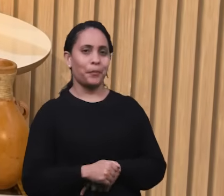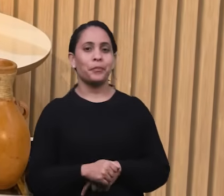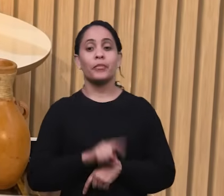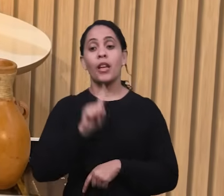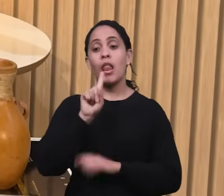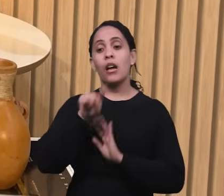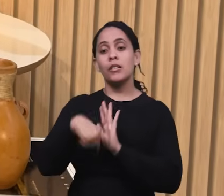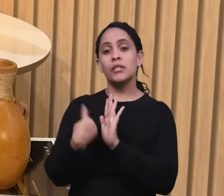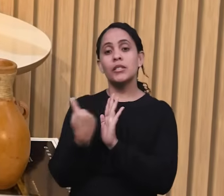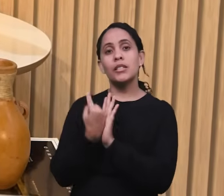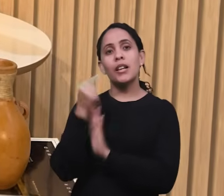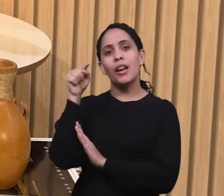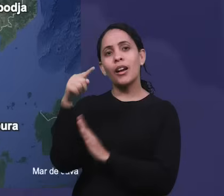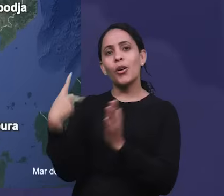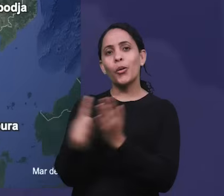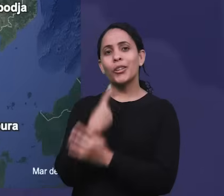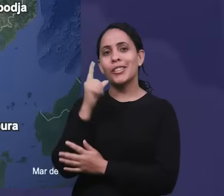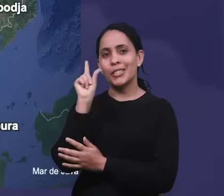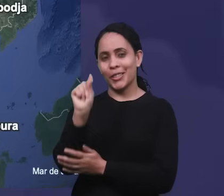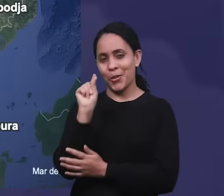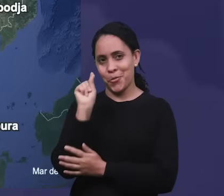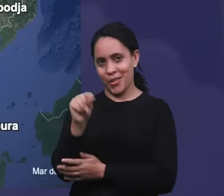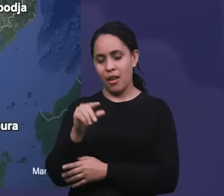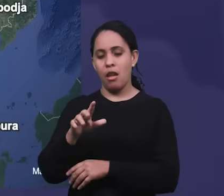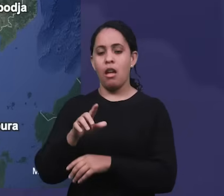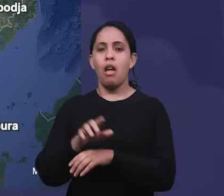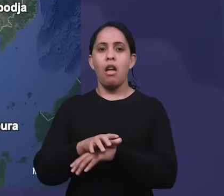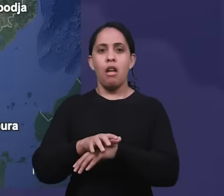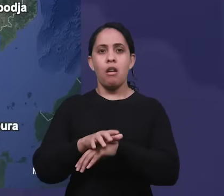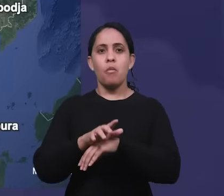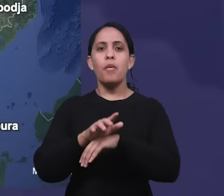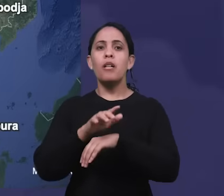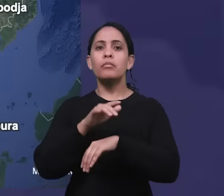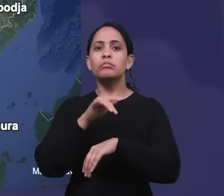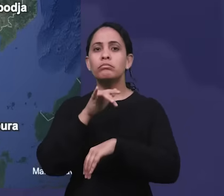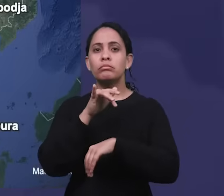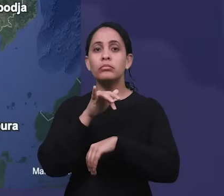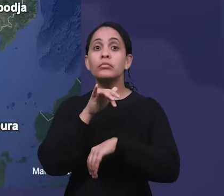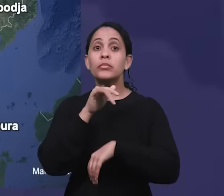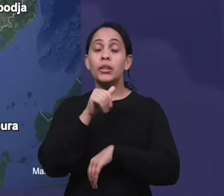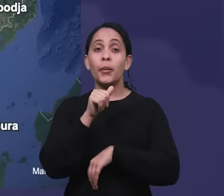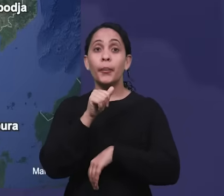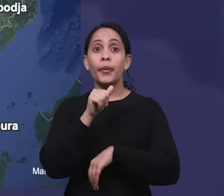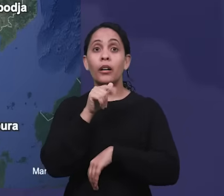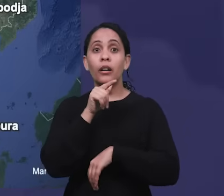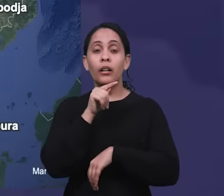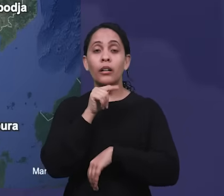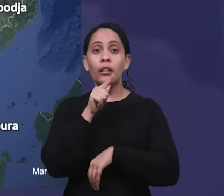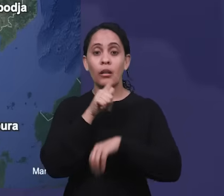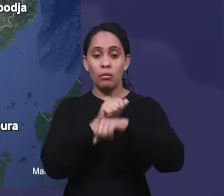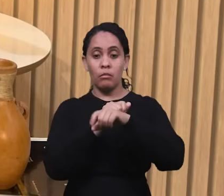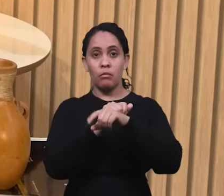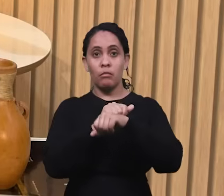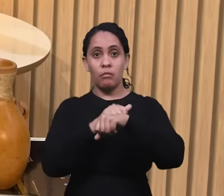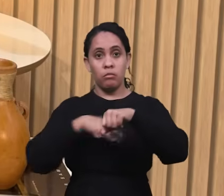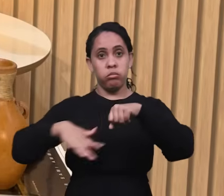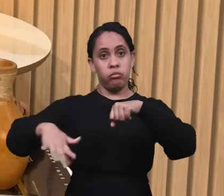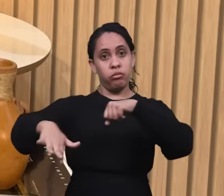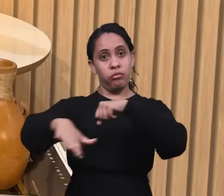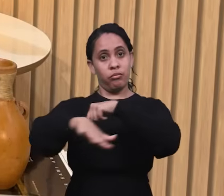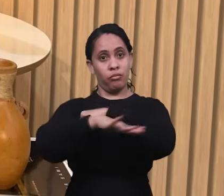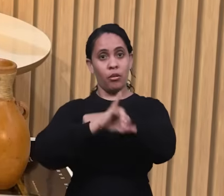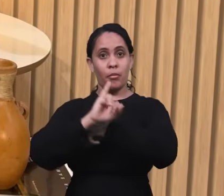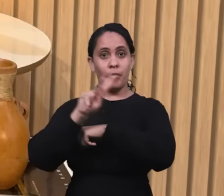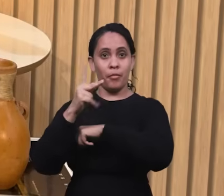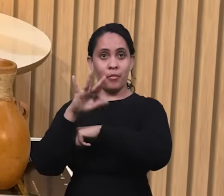Lanka. Sri Lanka é uma ilha no sul da Índia e é uma ilha que está mais ligada